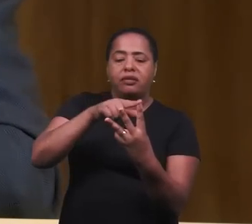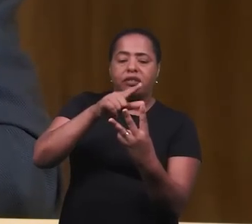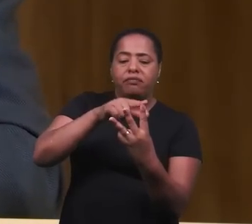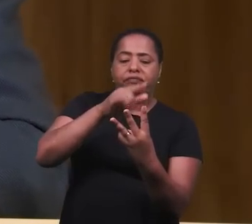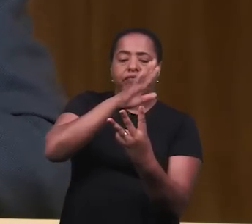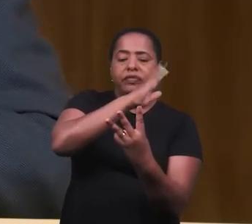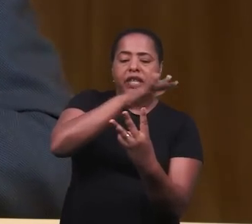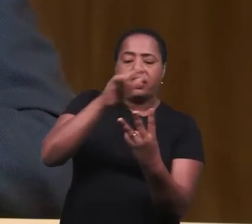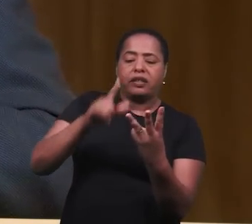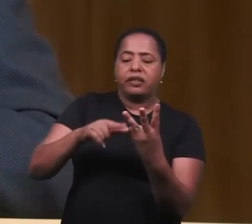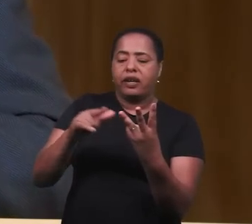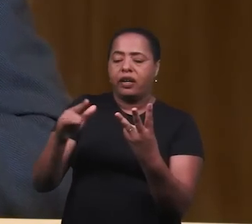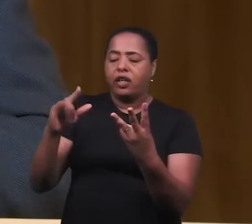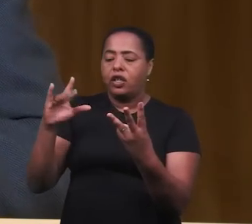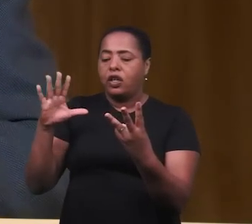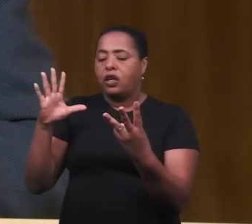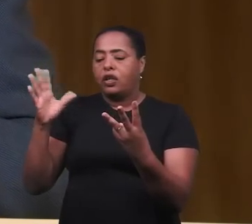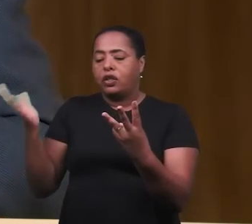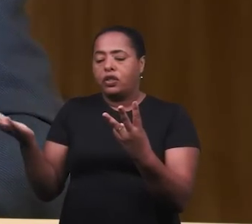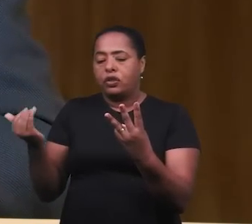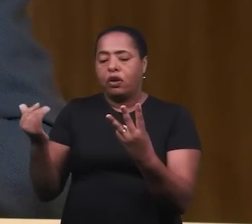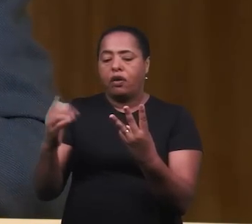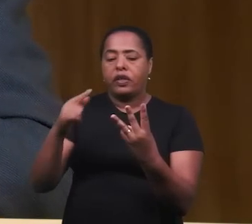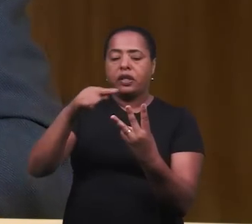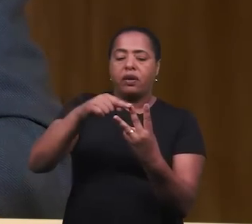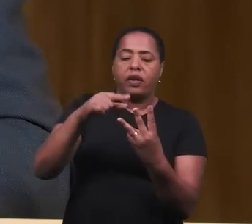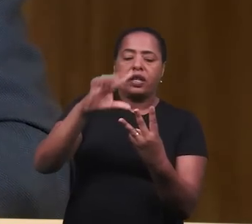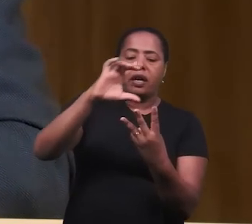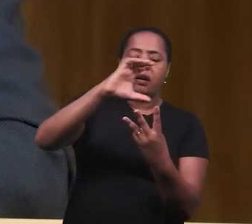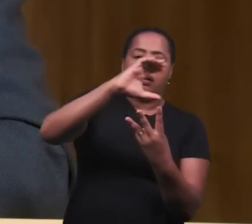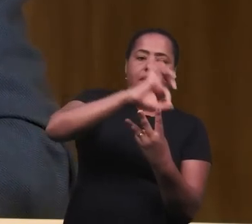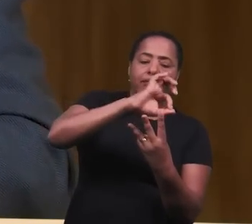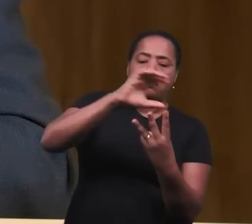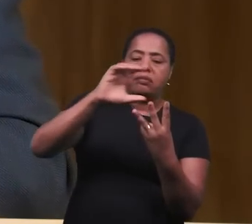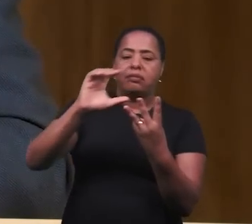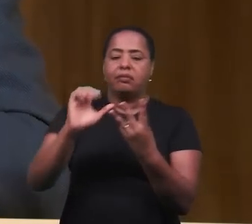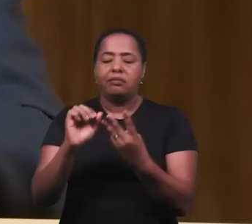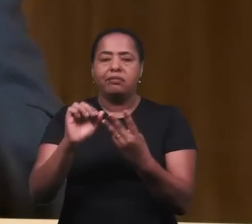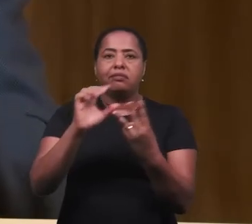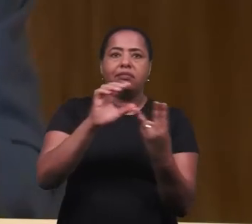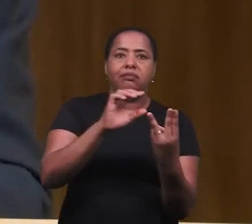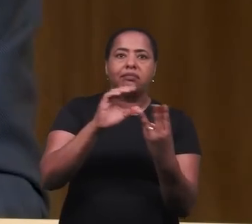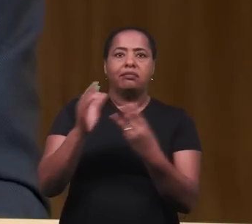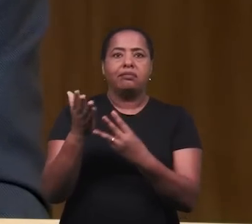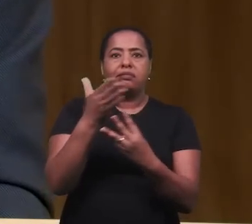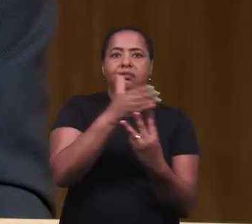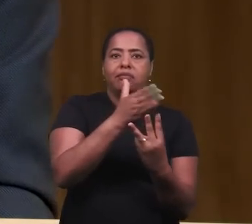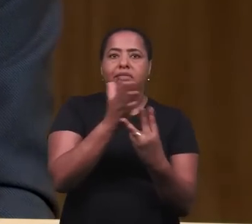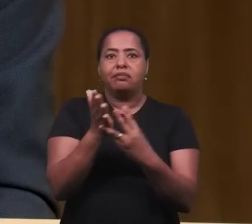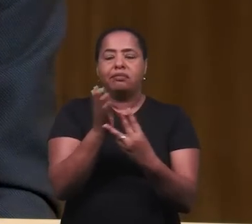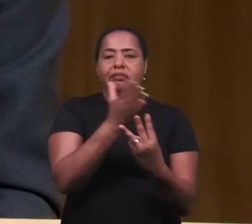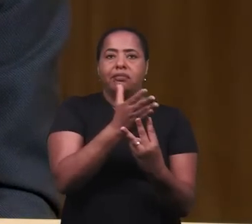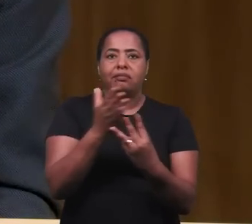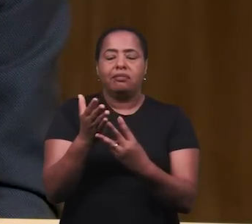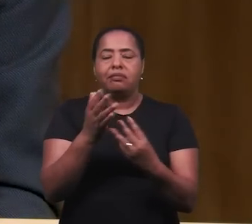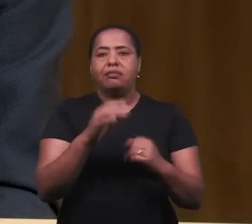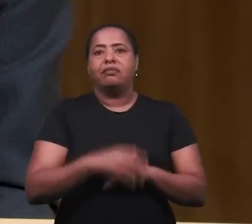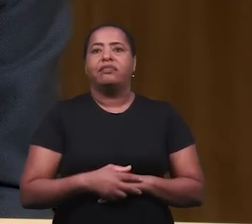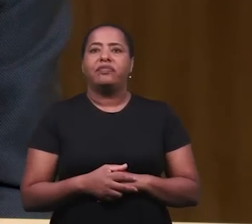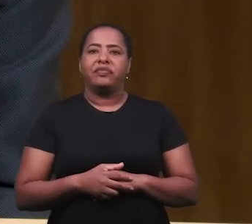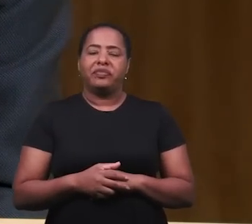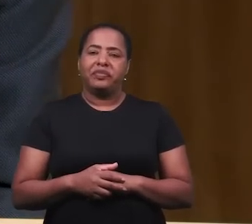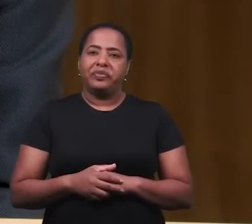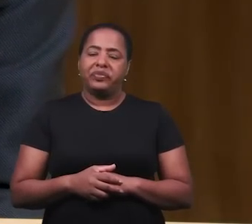instável. Então, o pai está com paciência. Né? Nosso tempo está avançando. Assim, dá vontade de pegar